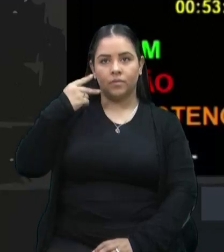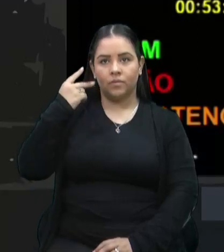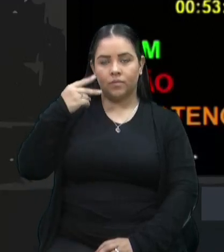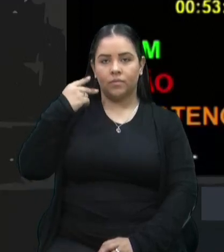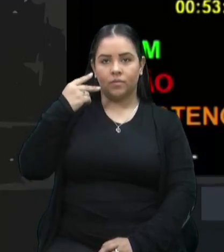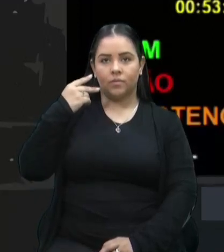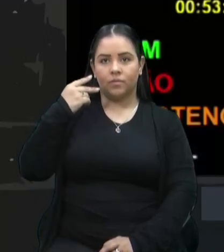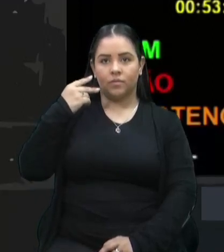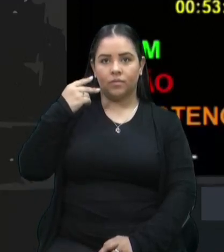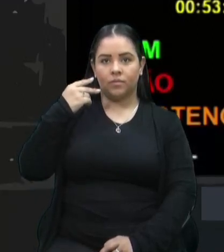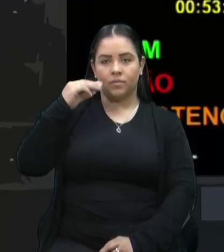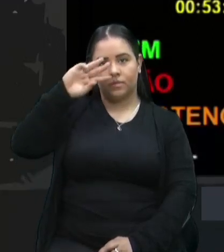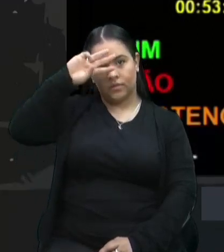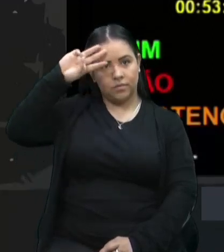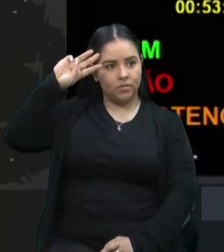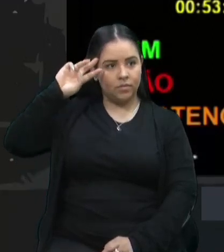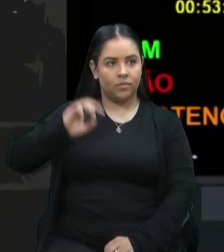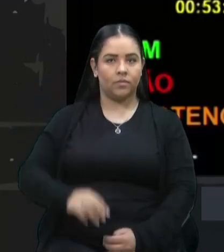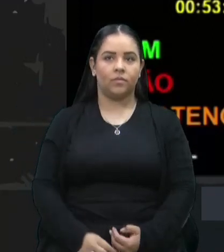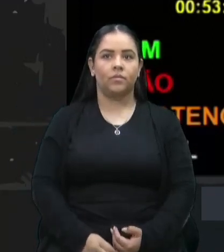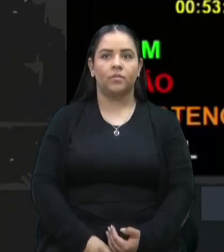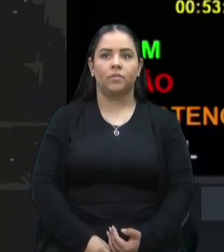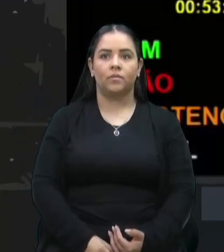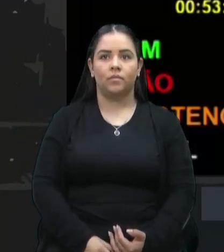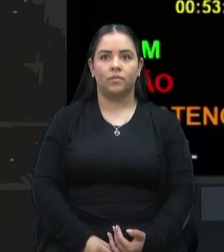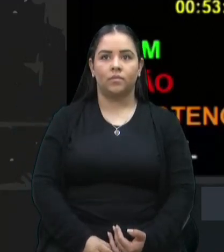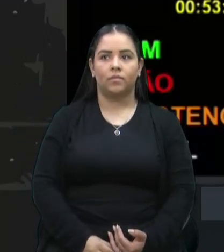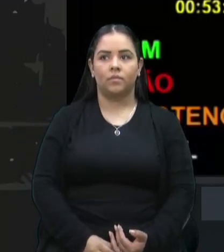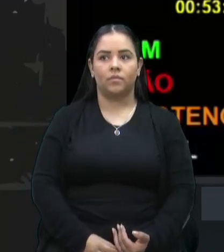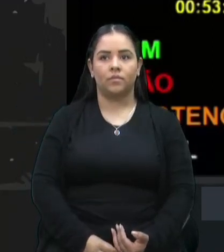Voto sim, senhora presidenta. Vereador Juliano vota sim.